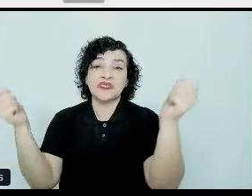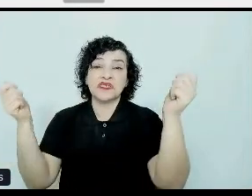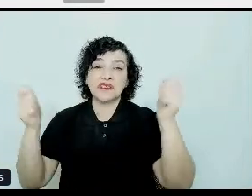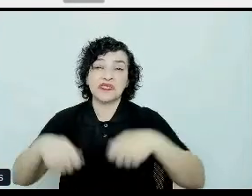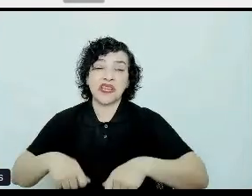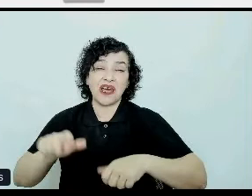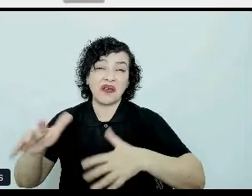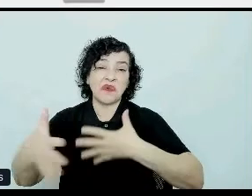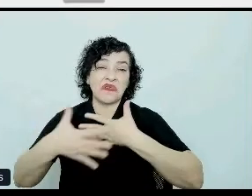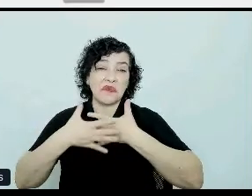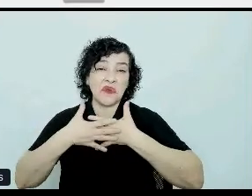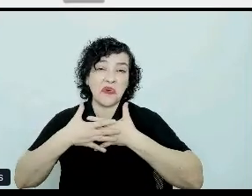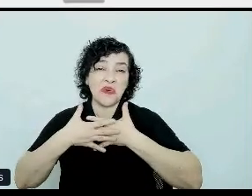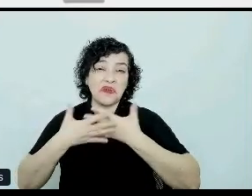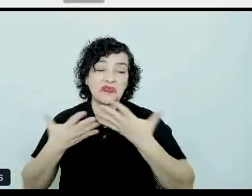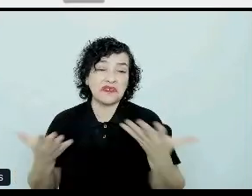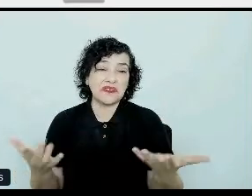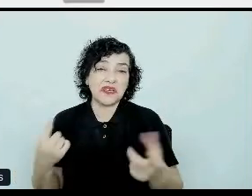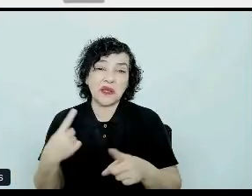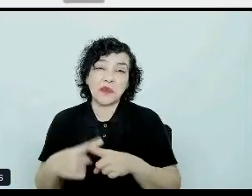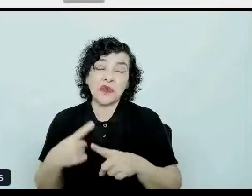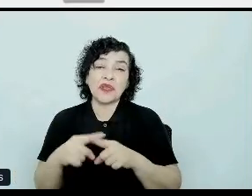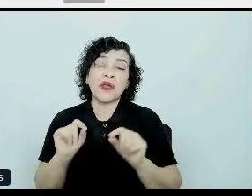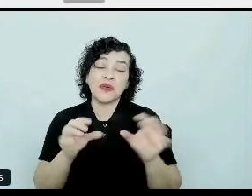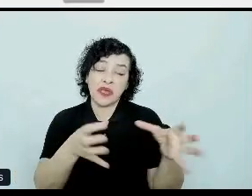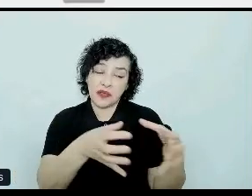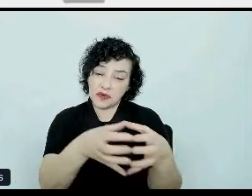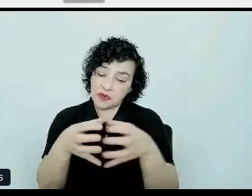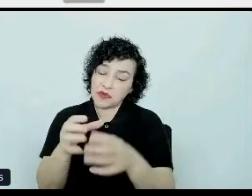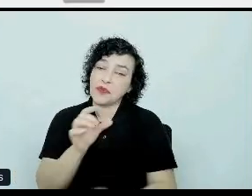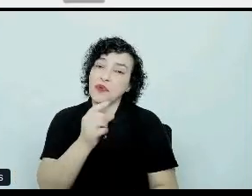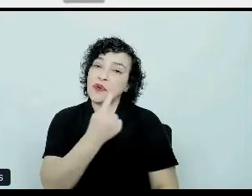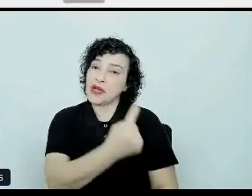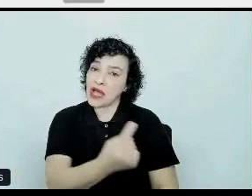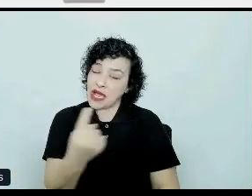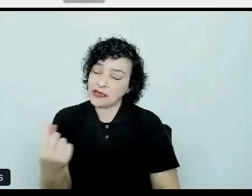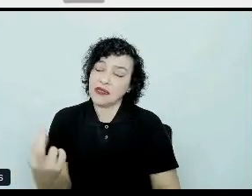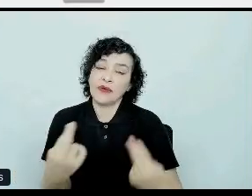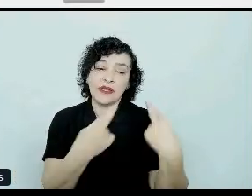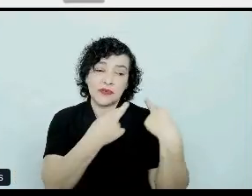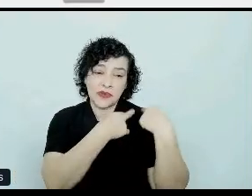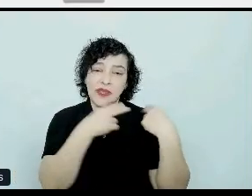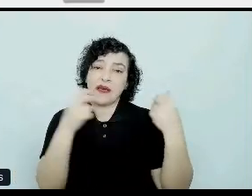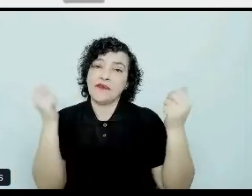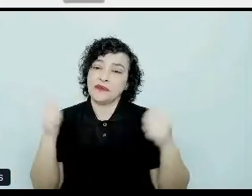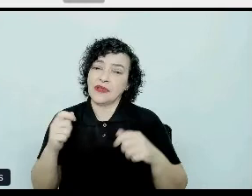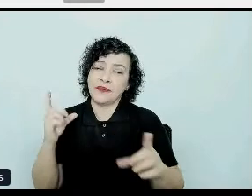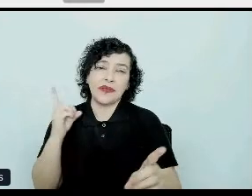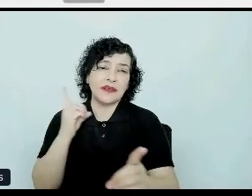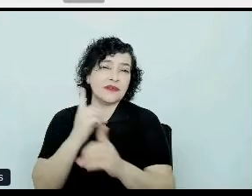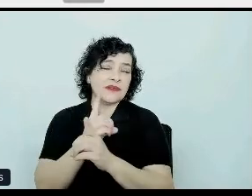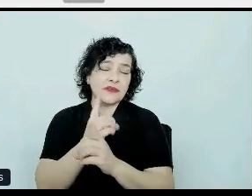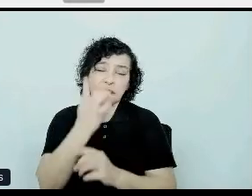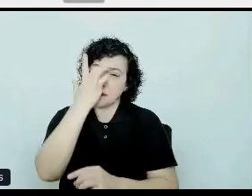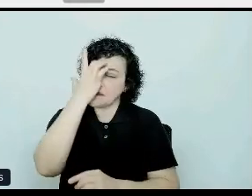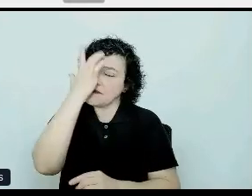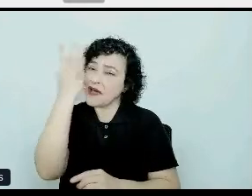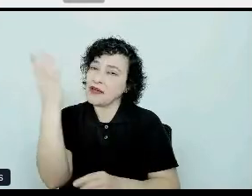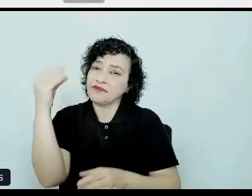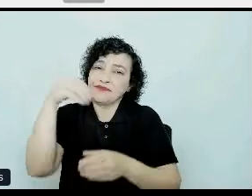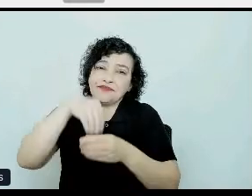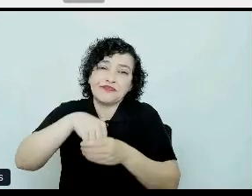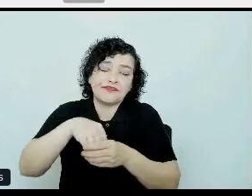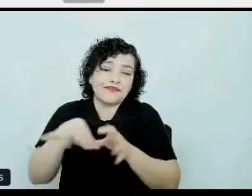framework, por causa dessa divisão de papéis e responsabilidades. Então,